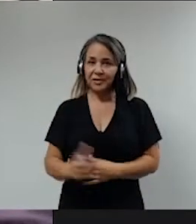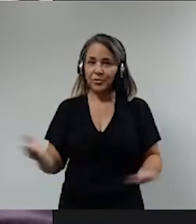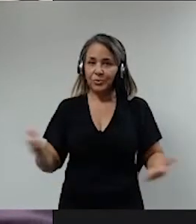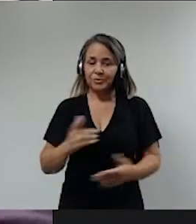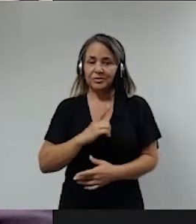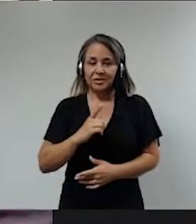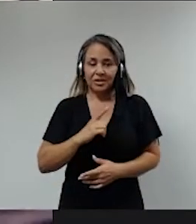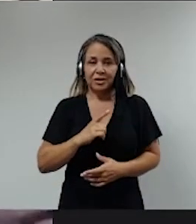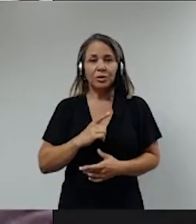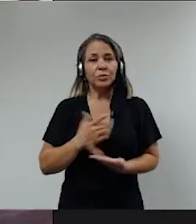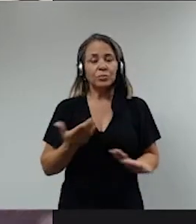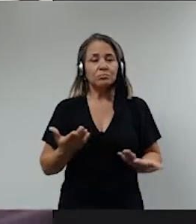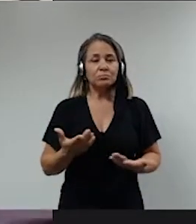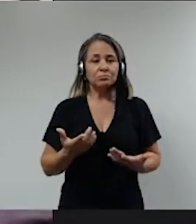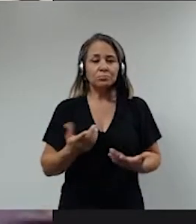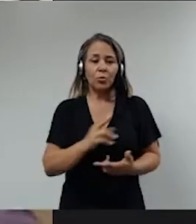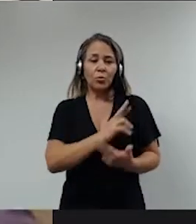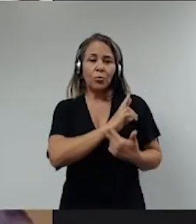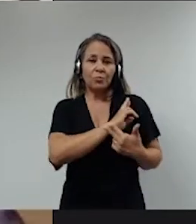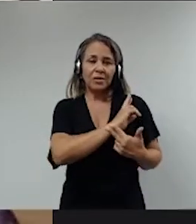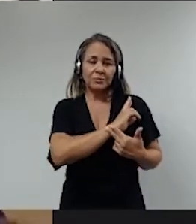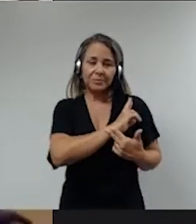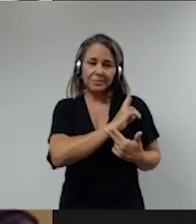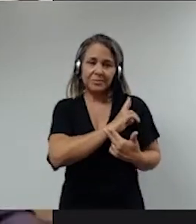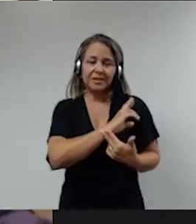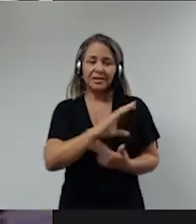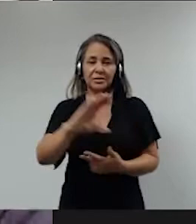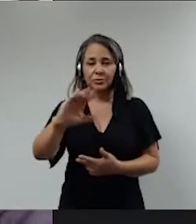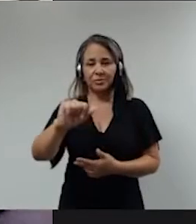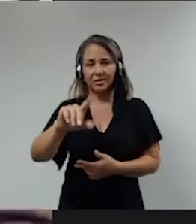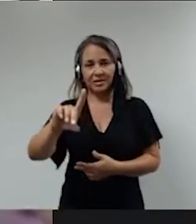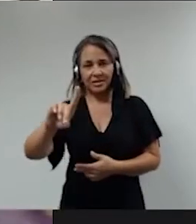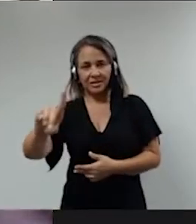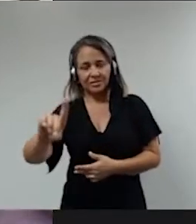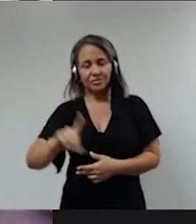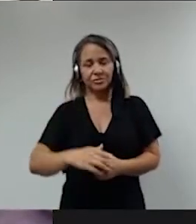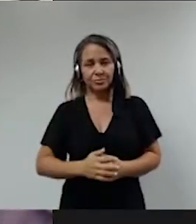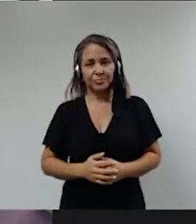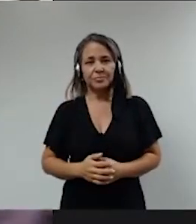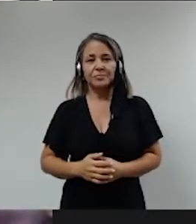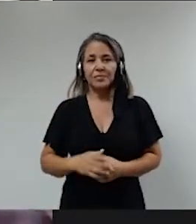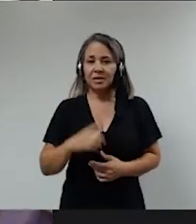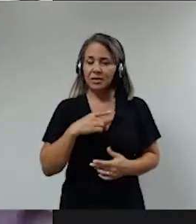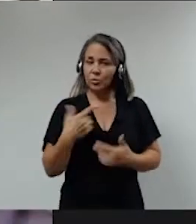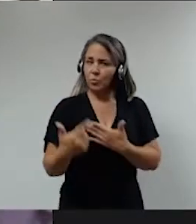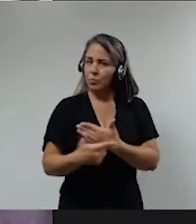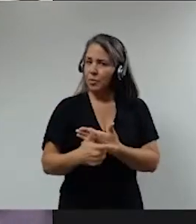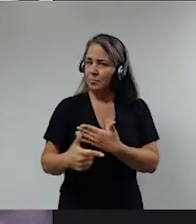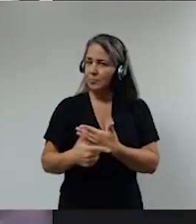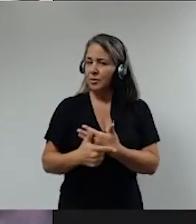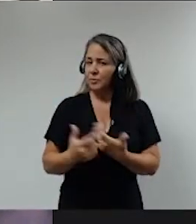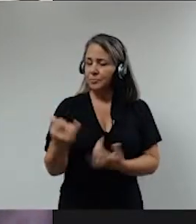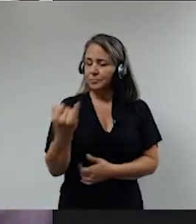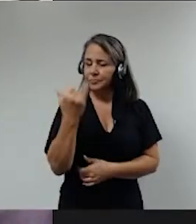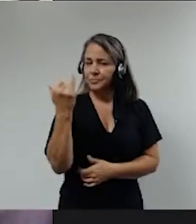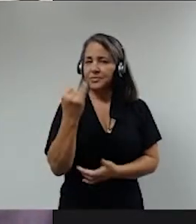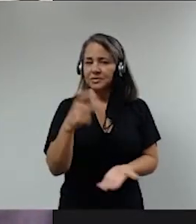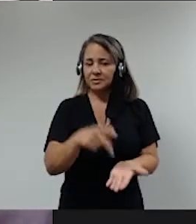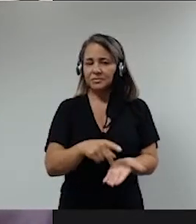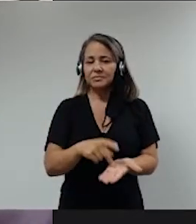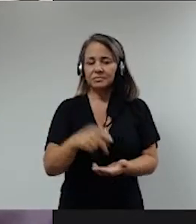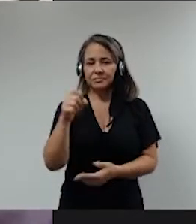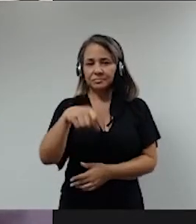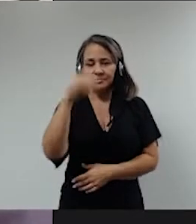chapéu do CAD, né? O chapéu do Conselho Administrativo de Defesa Econômica, que tem um papel institucional muito importante no